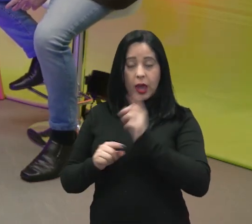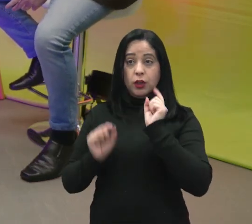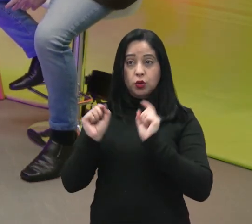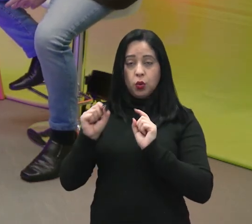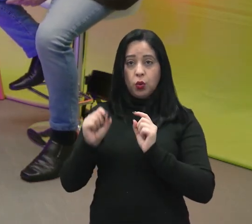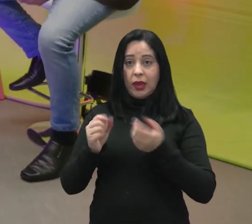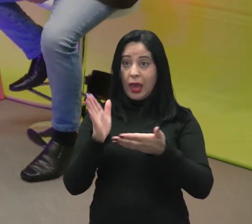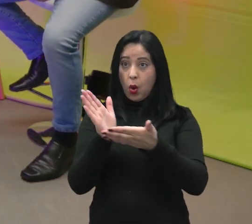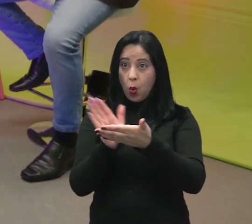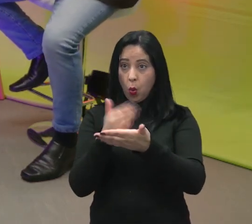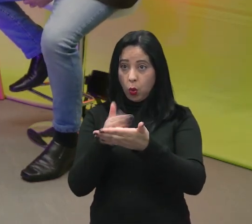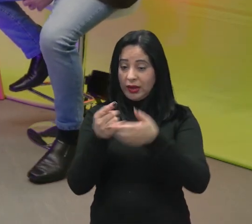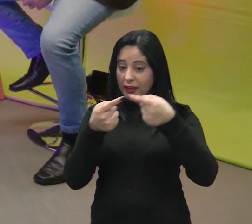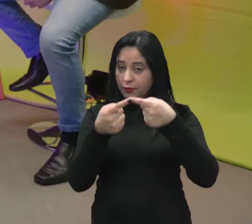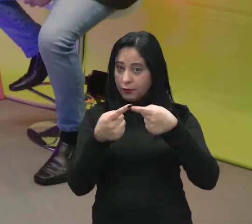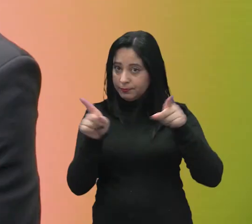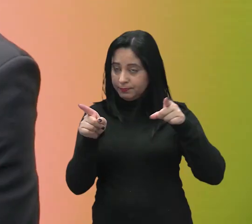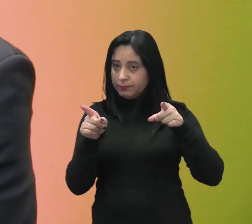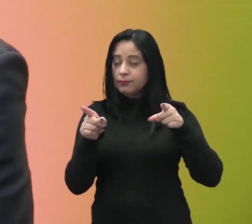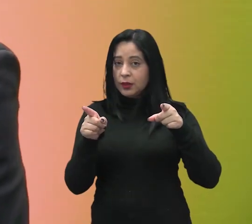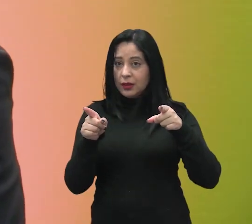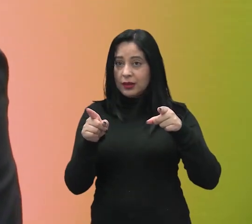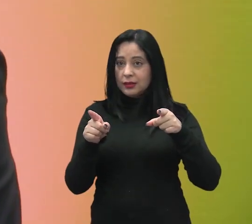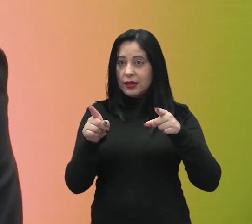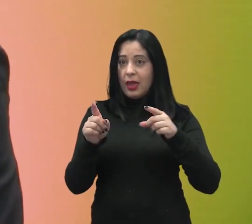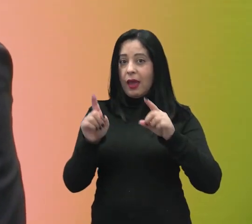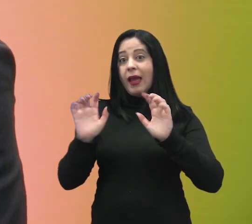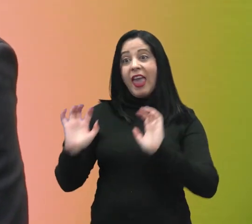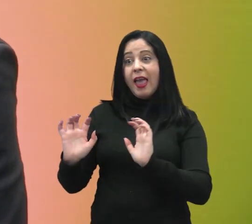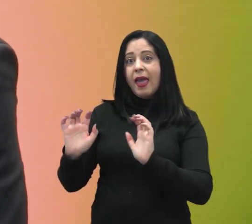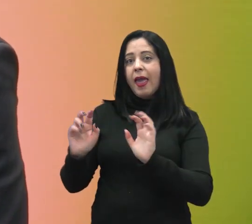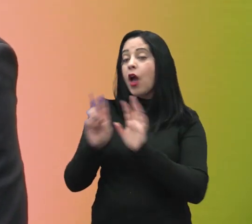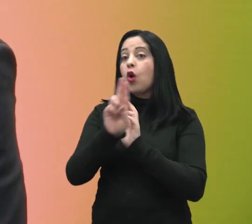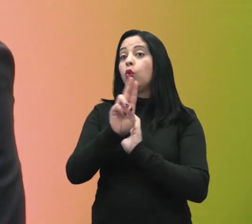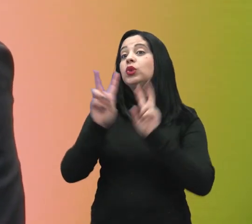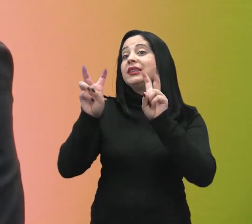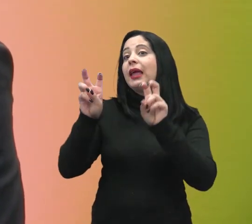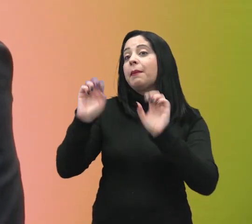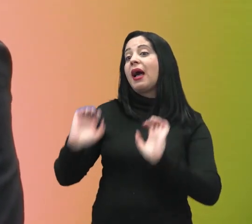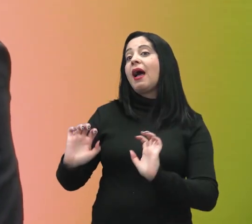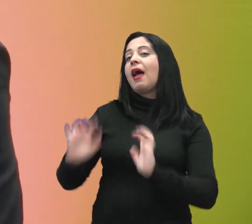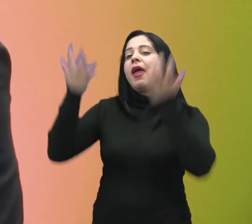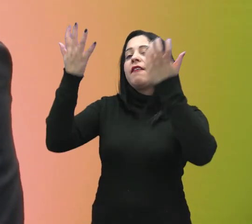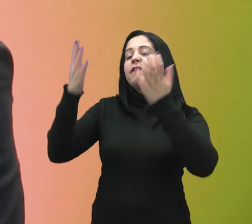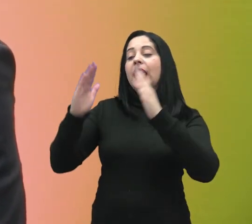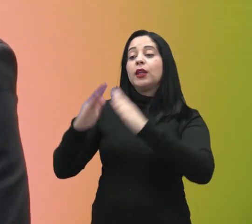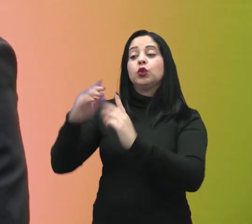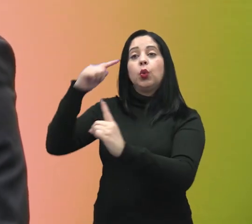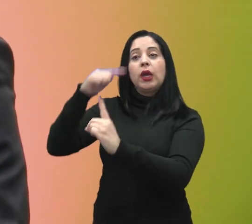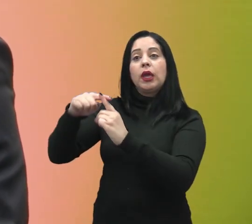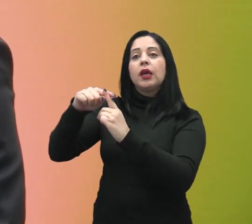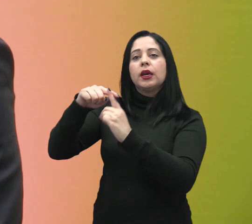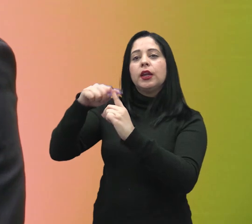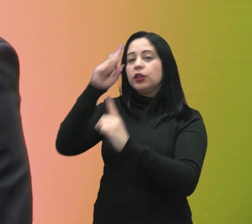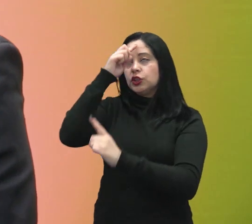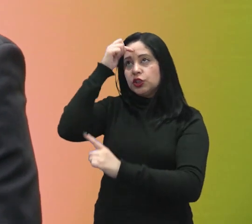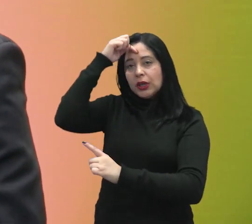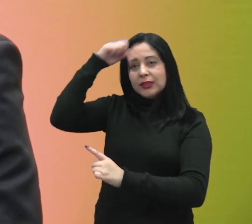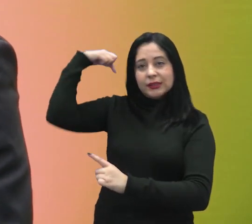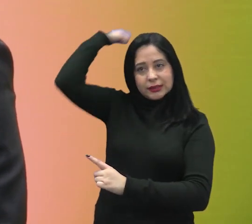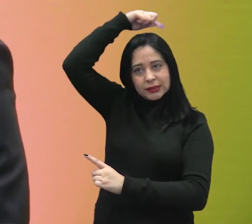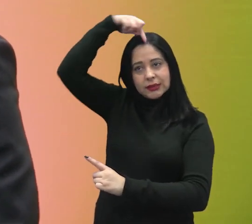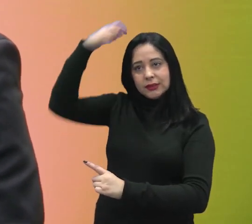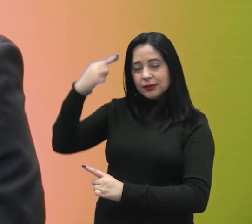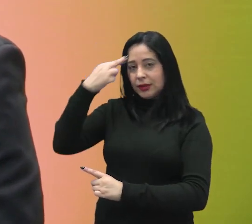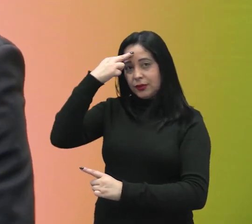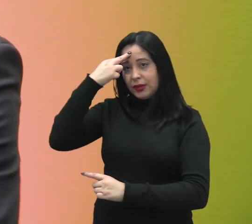preciso lançar esse segundo livro, né, o Jubileu de 50 anos da Paróquia, Santa Rita de Cássia. Não tem data definida ainda,